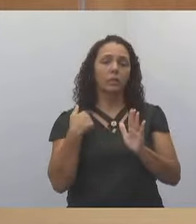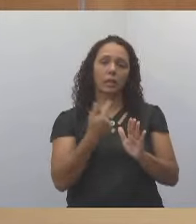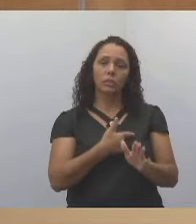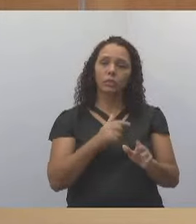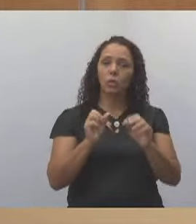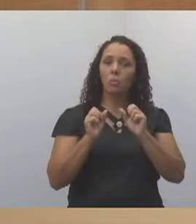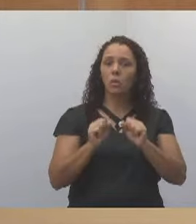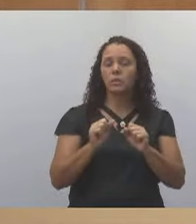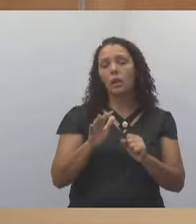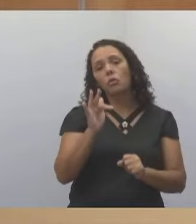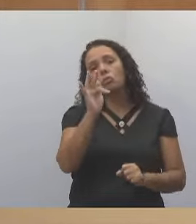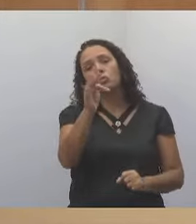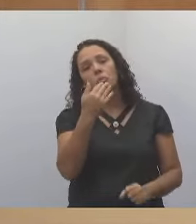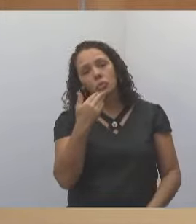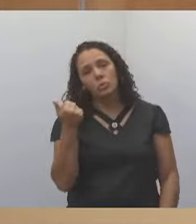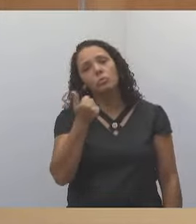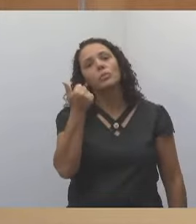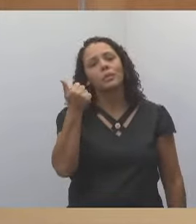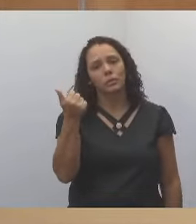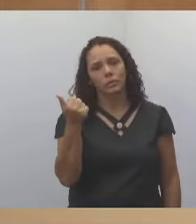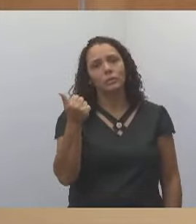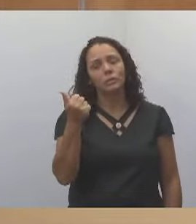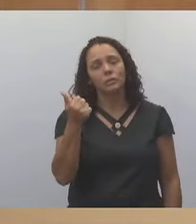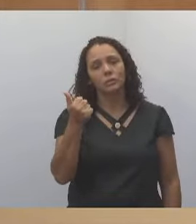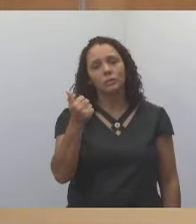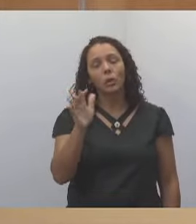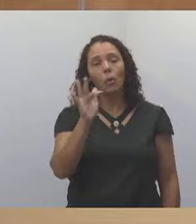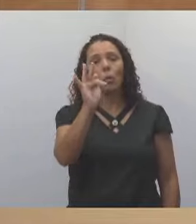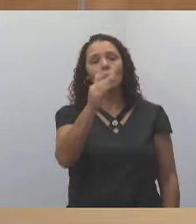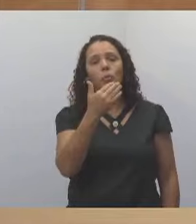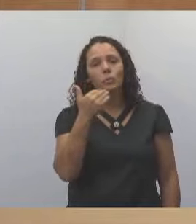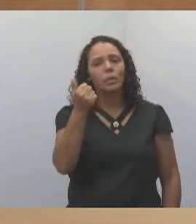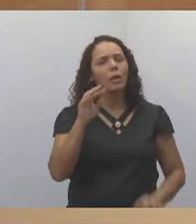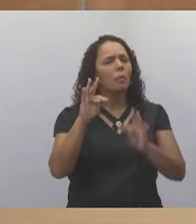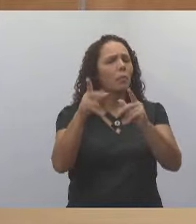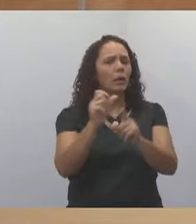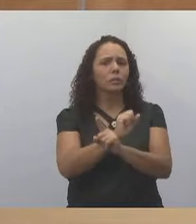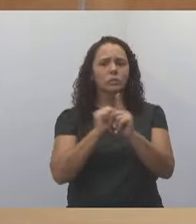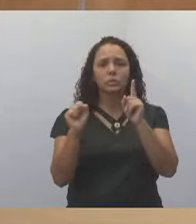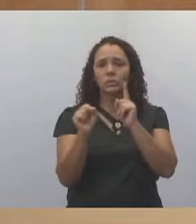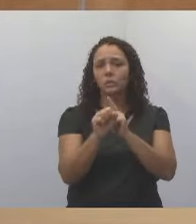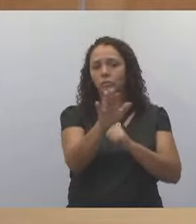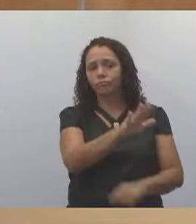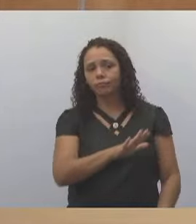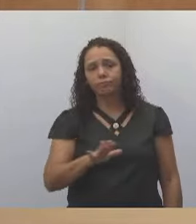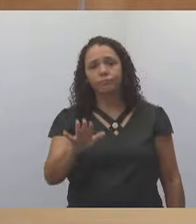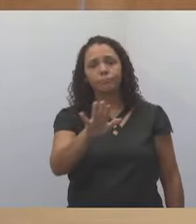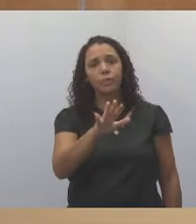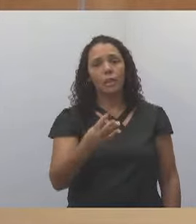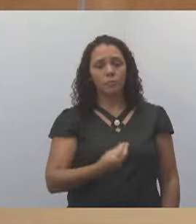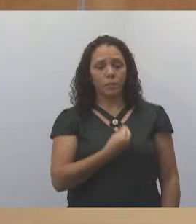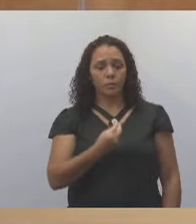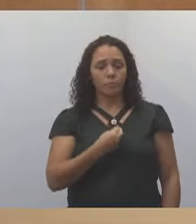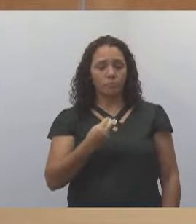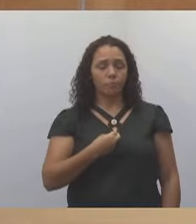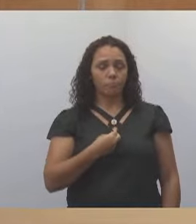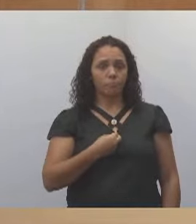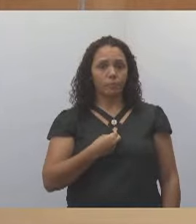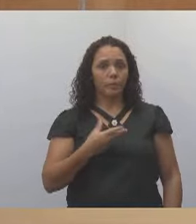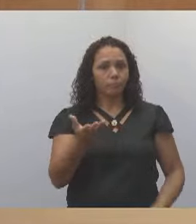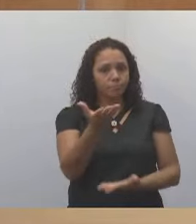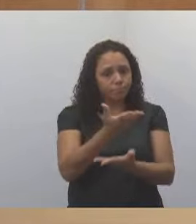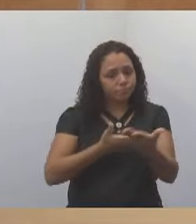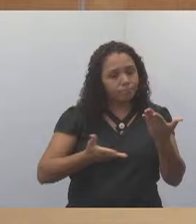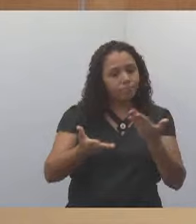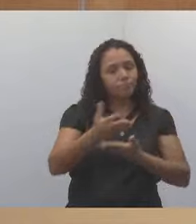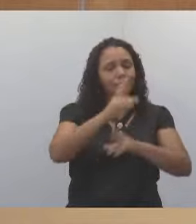ter futuros melhores, né? Um futuro melhor para toda a sociedade em si, vivendo em harmonia, trazendo aí a